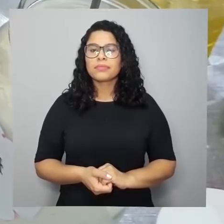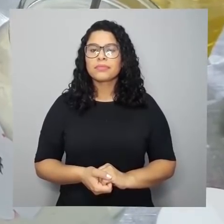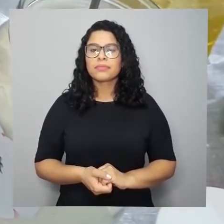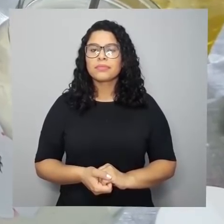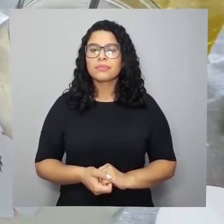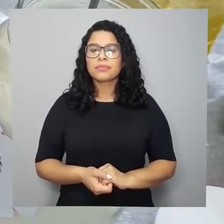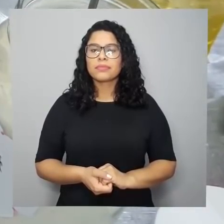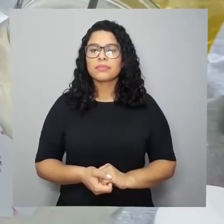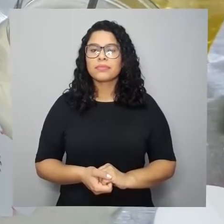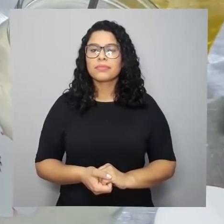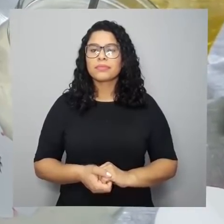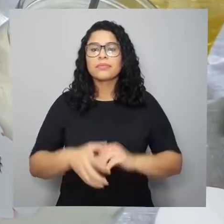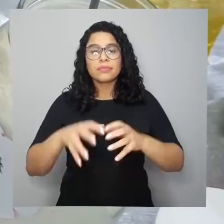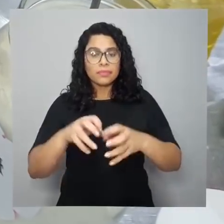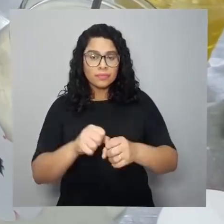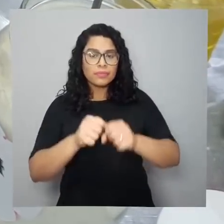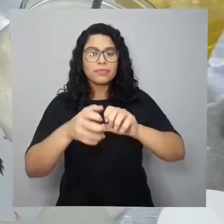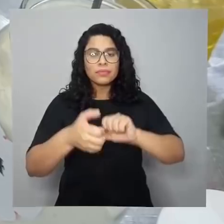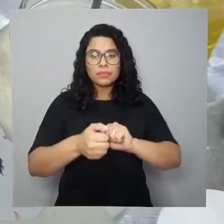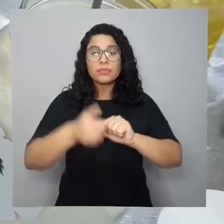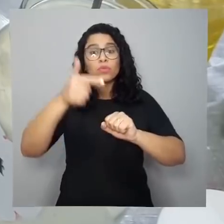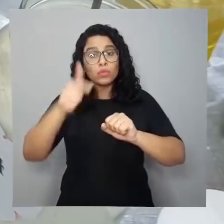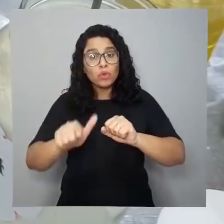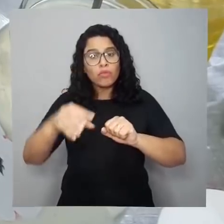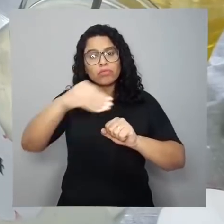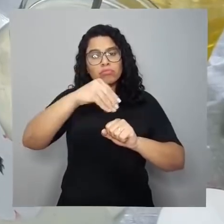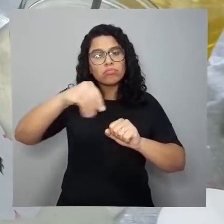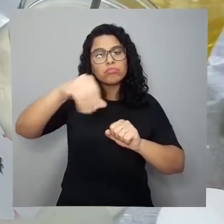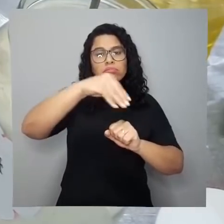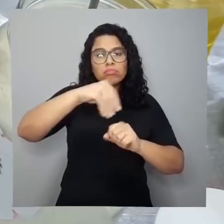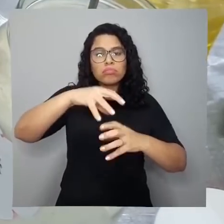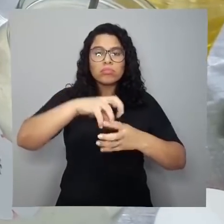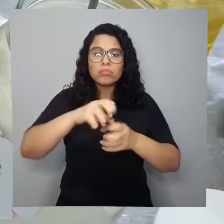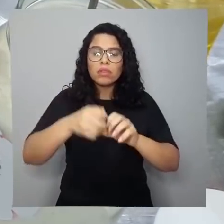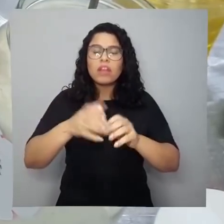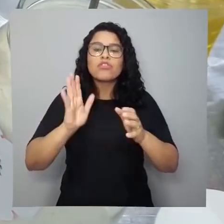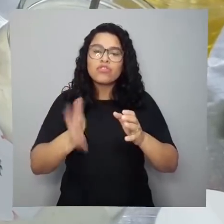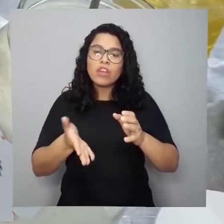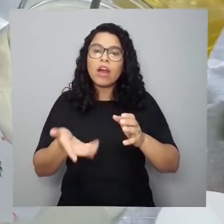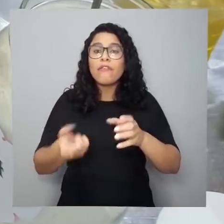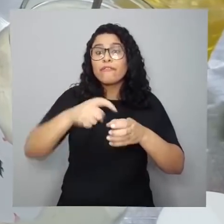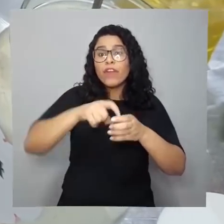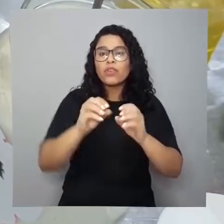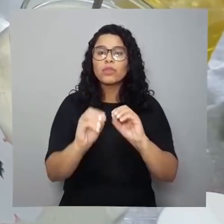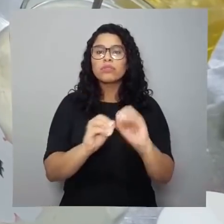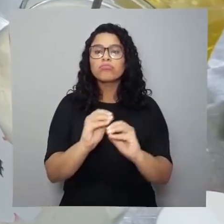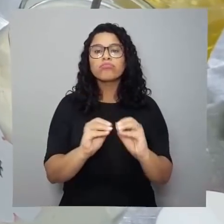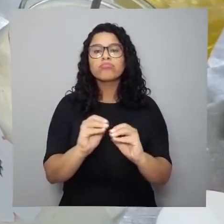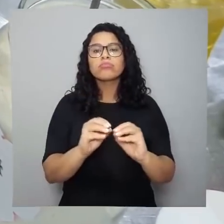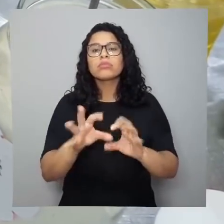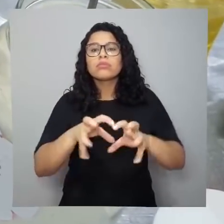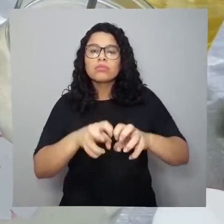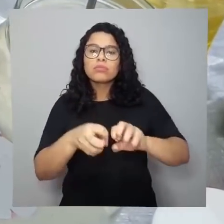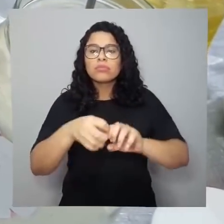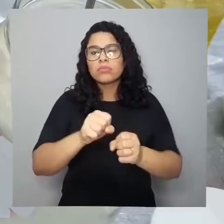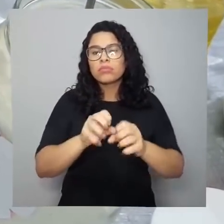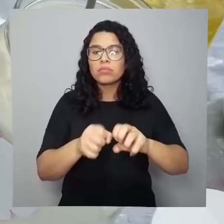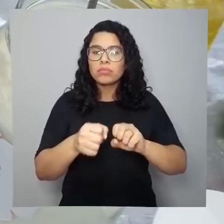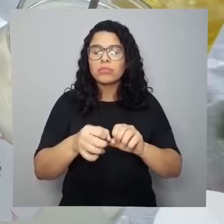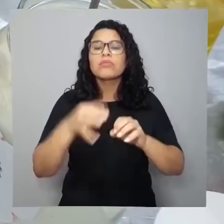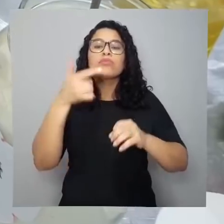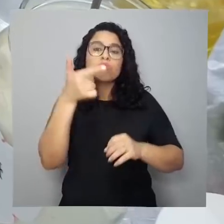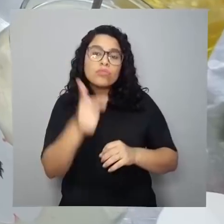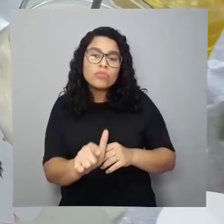só colocar aqui, ó, farinha de trigo, tá vendo? Olha, ela já tá voltando ao ponto de novo. E essa parte